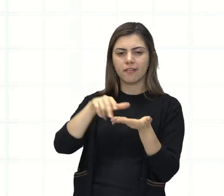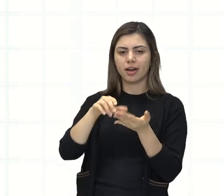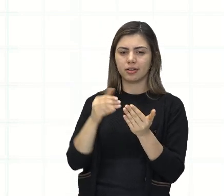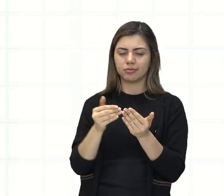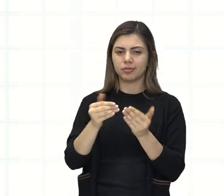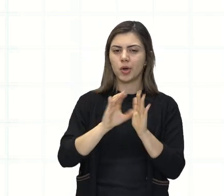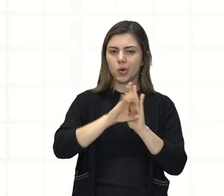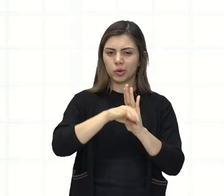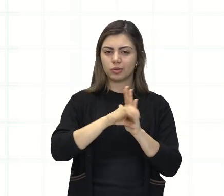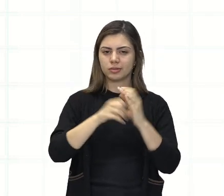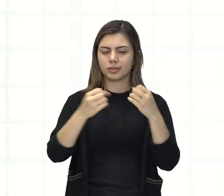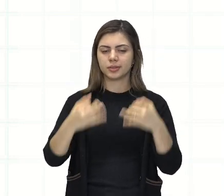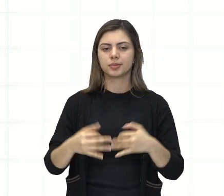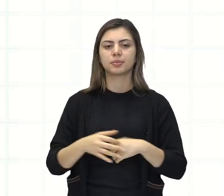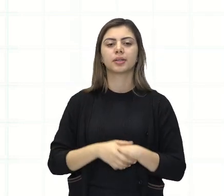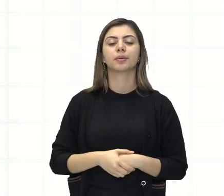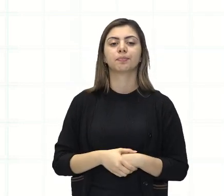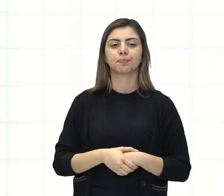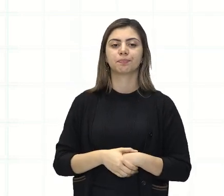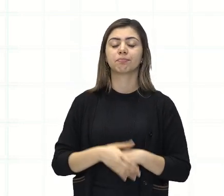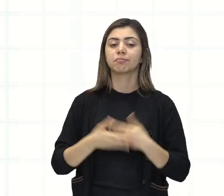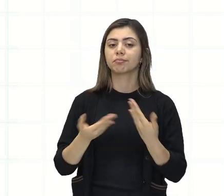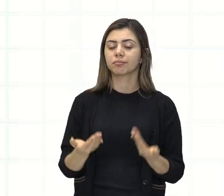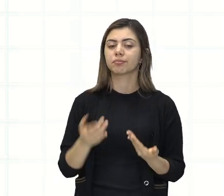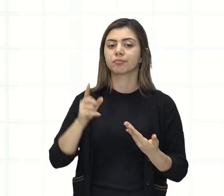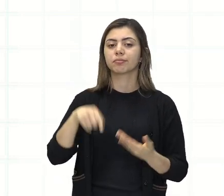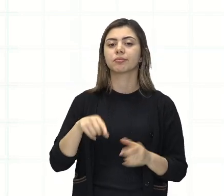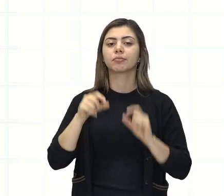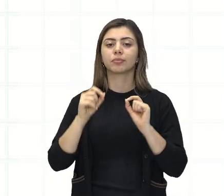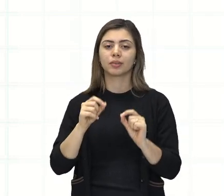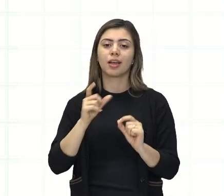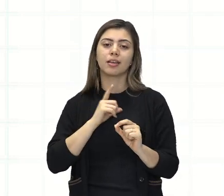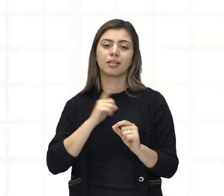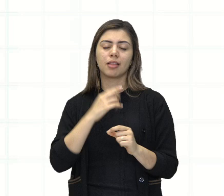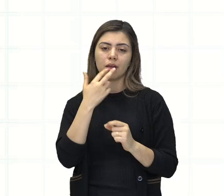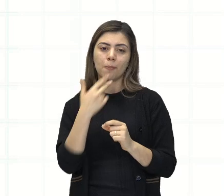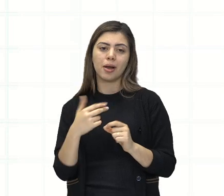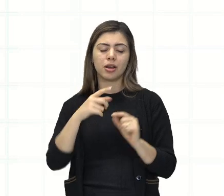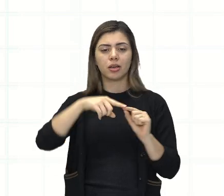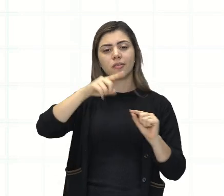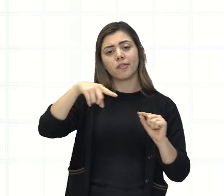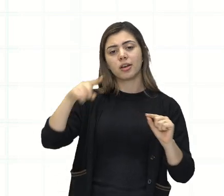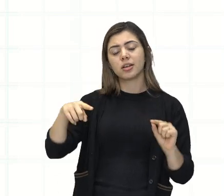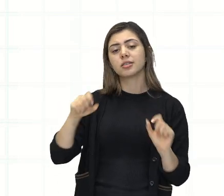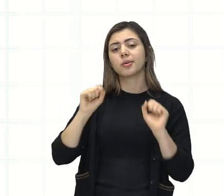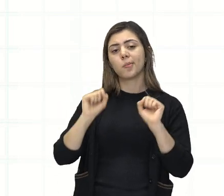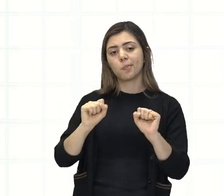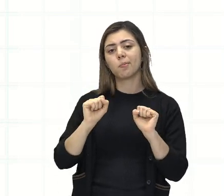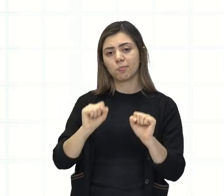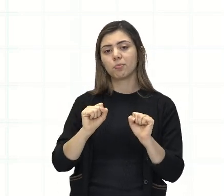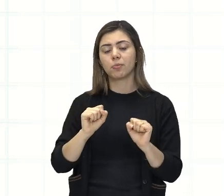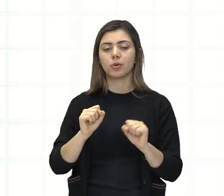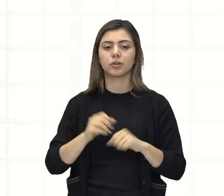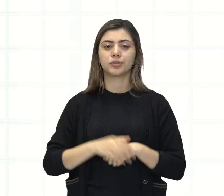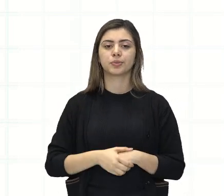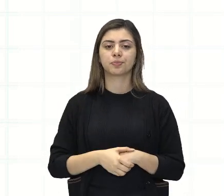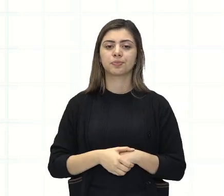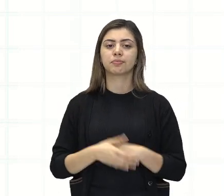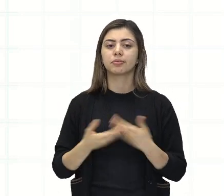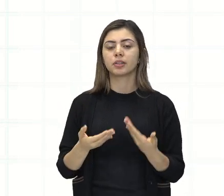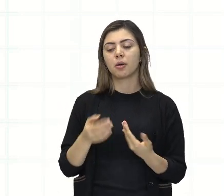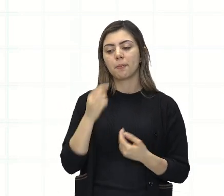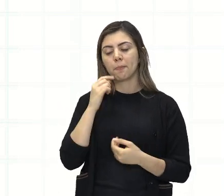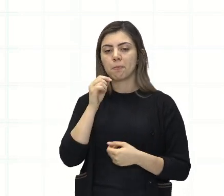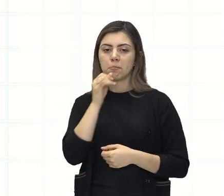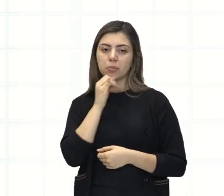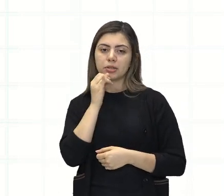linguísticas. Diz o seguinte: são as variações que uma língua representa, de acordo